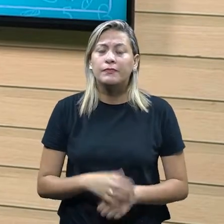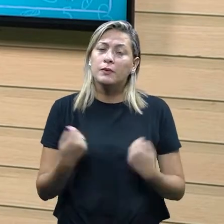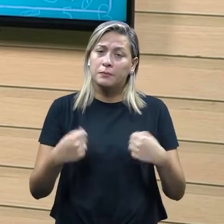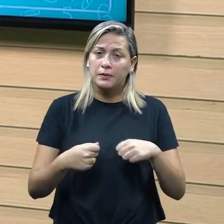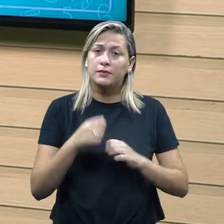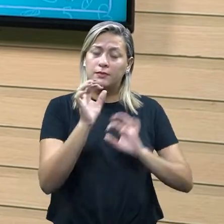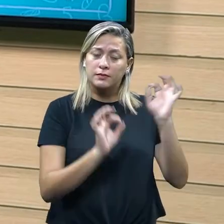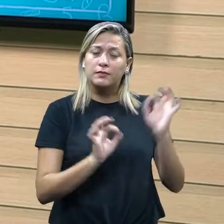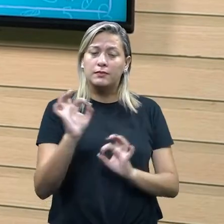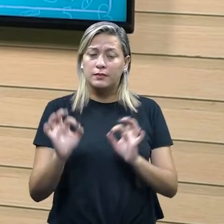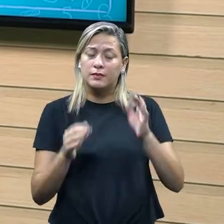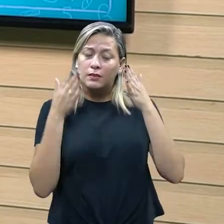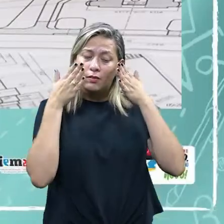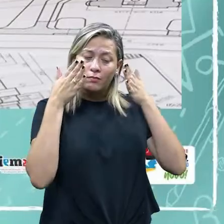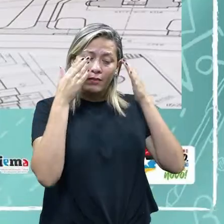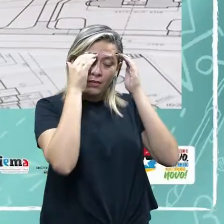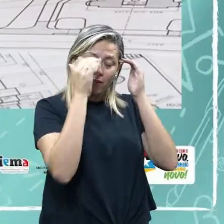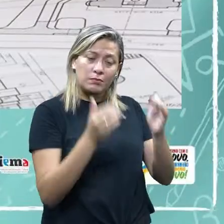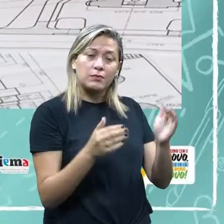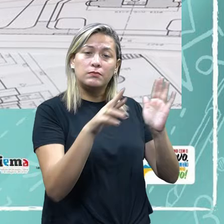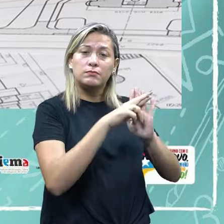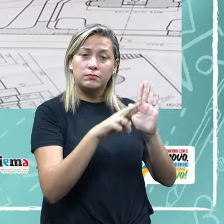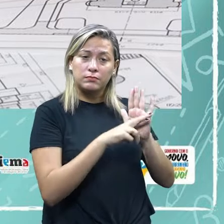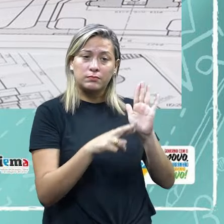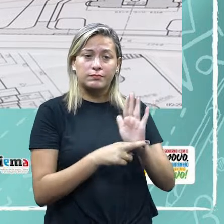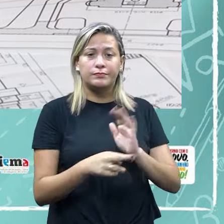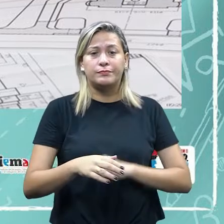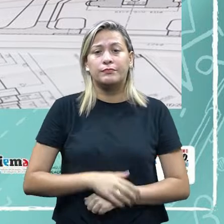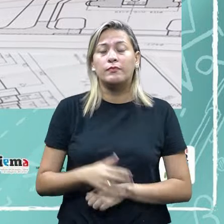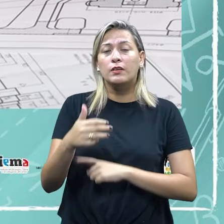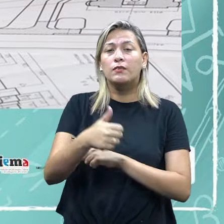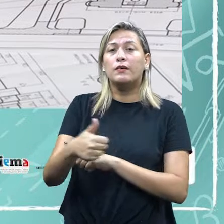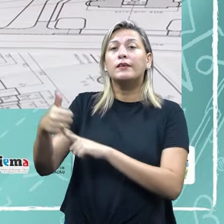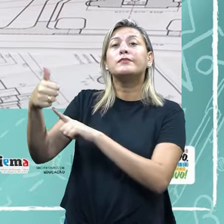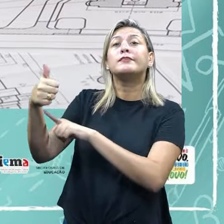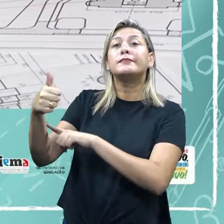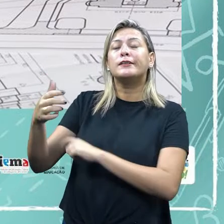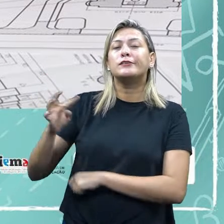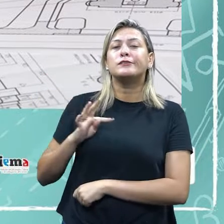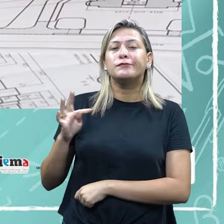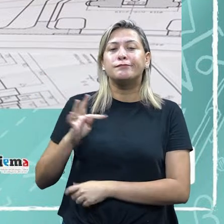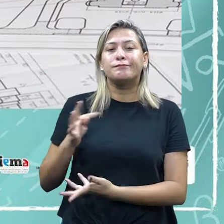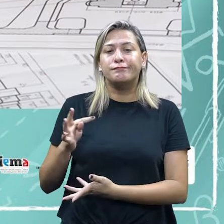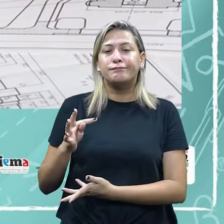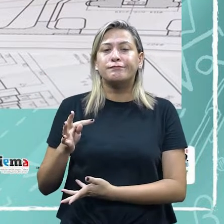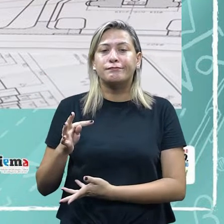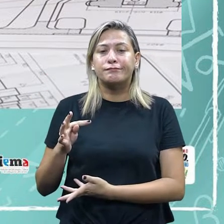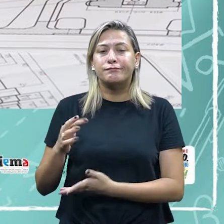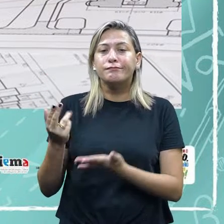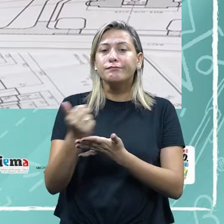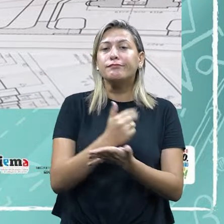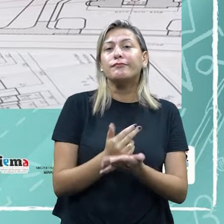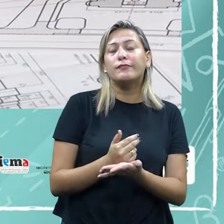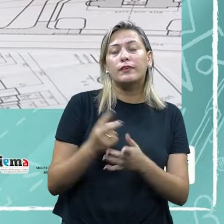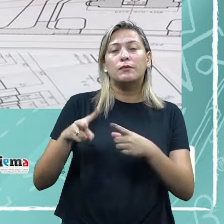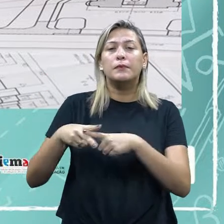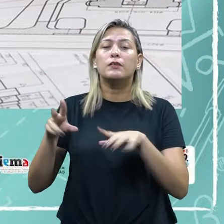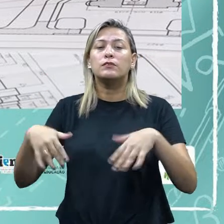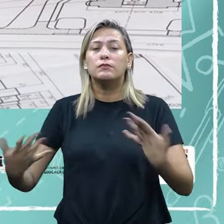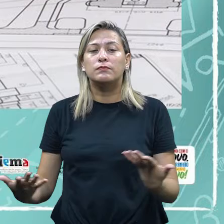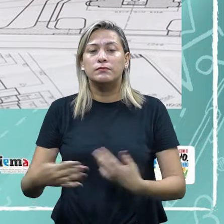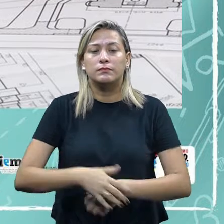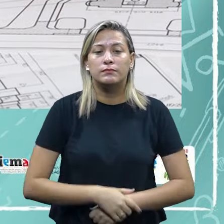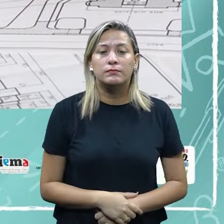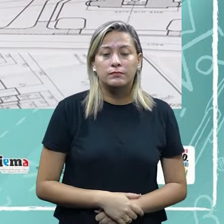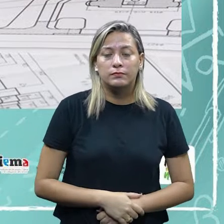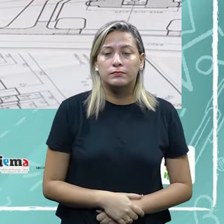essas normas bem estabelecidas. Então, quais são as vantagens do desenho técnico-mecânico? A gente pode dizer de cara, e